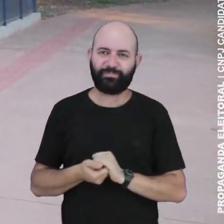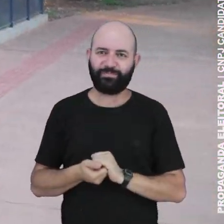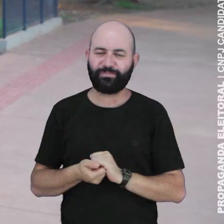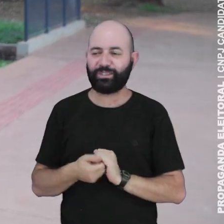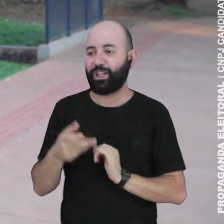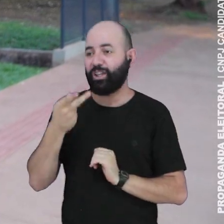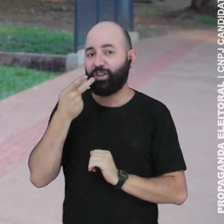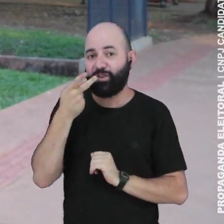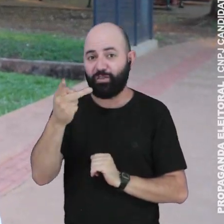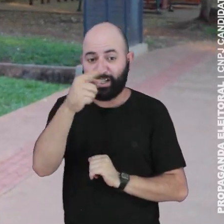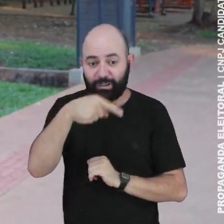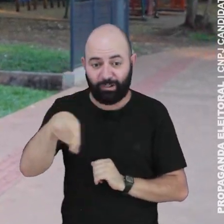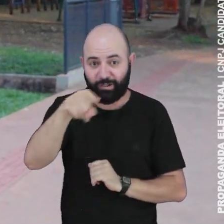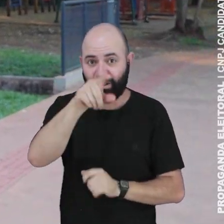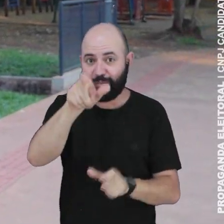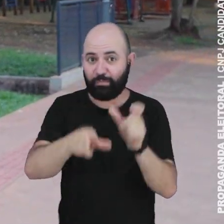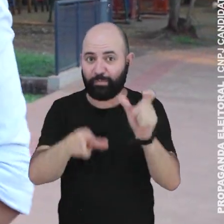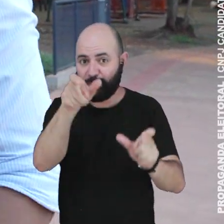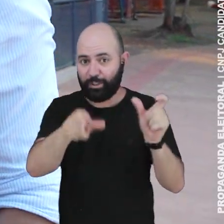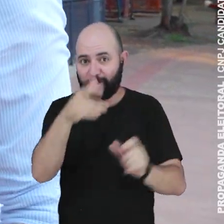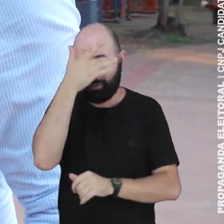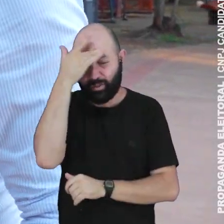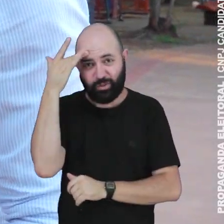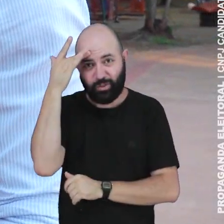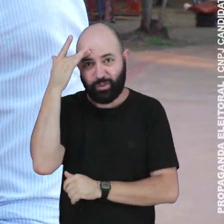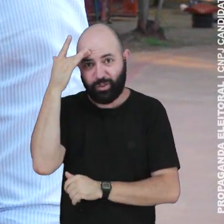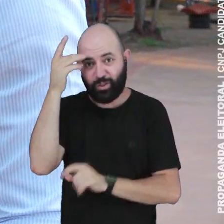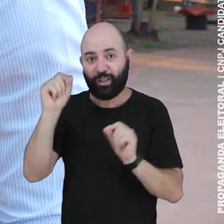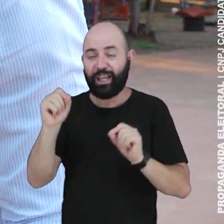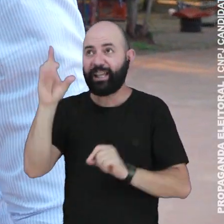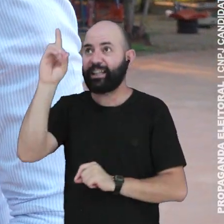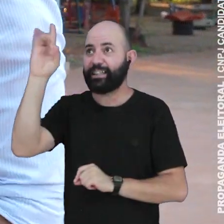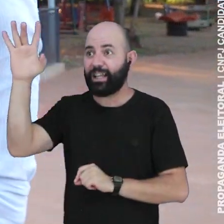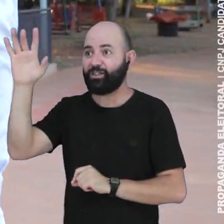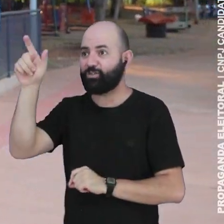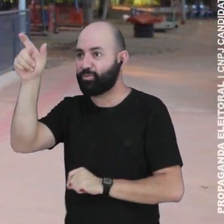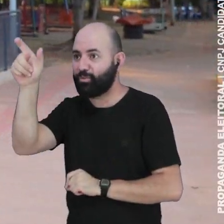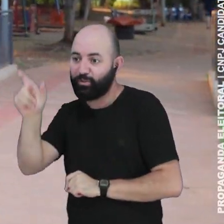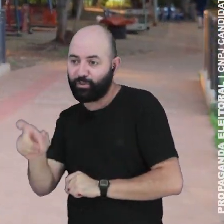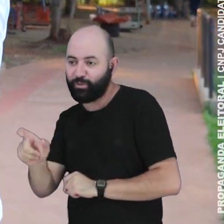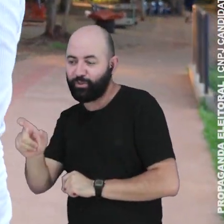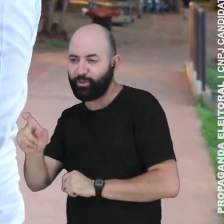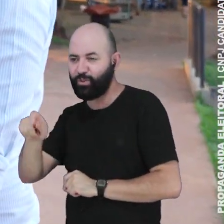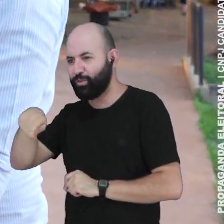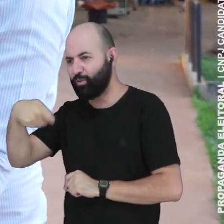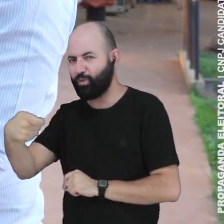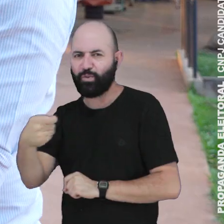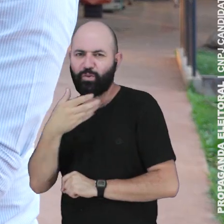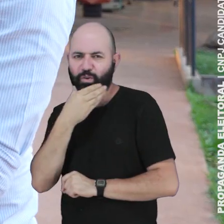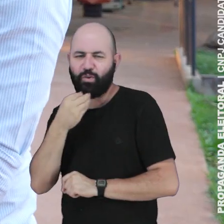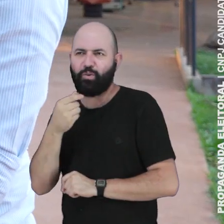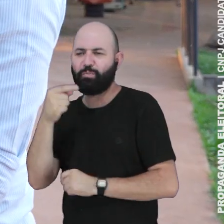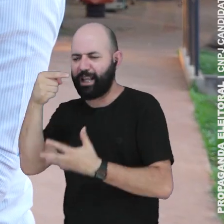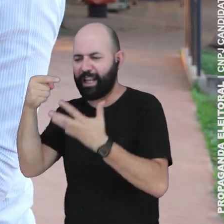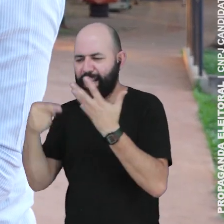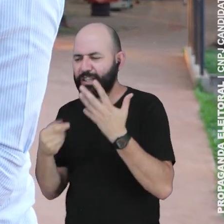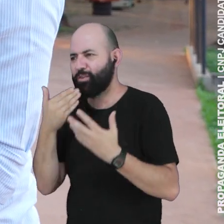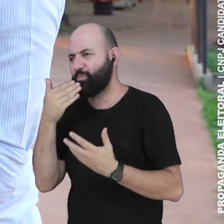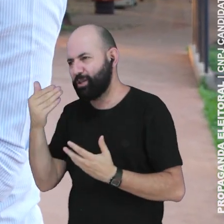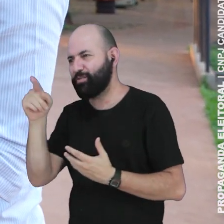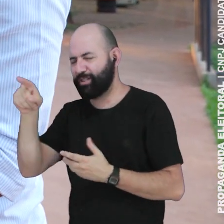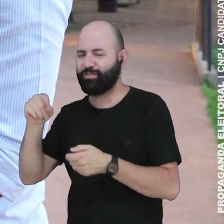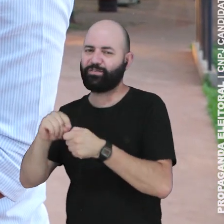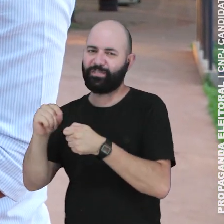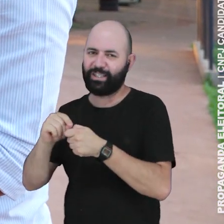E dizer para as pessoas que Deus fez de você um homem, tudo aquilo que eu pedi para